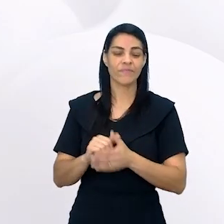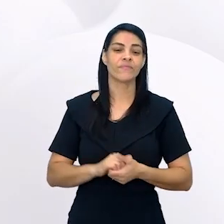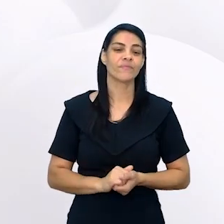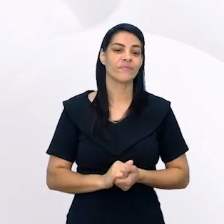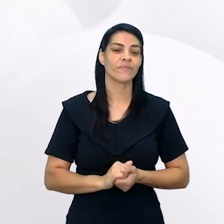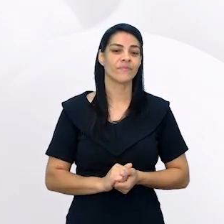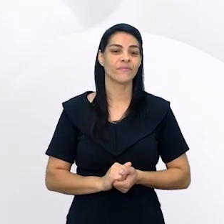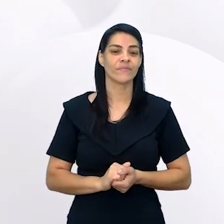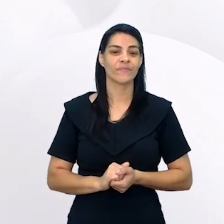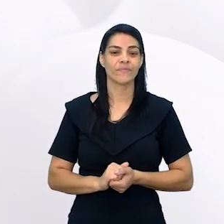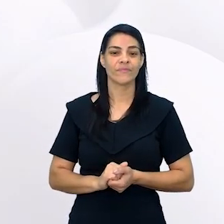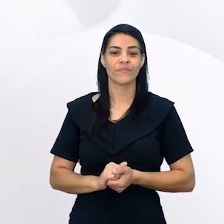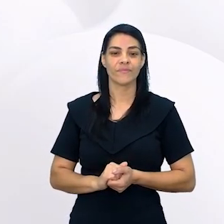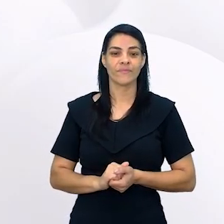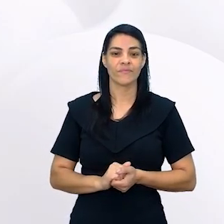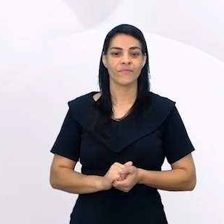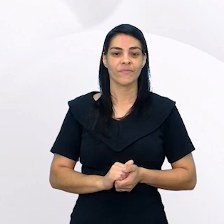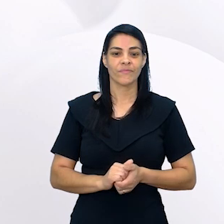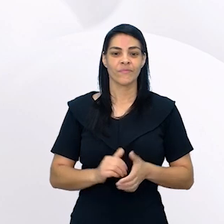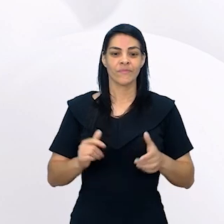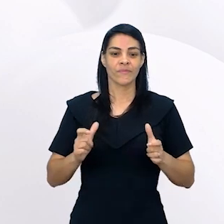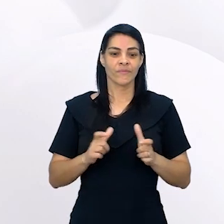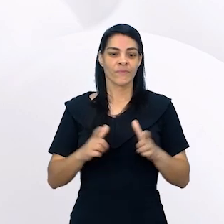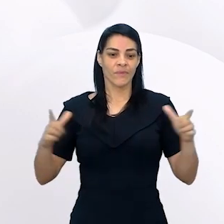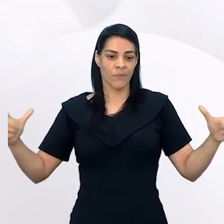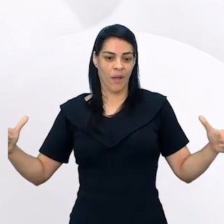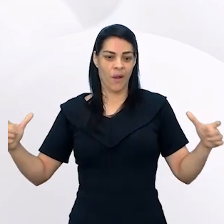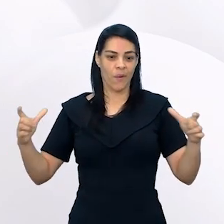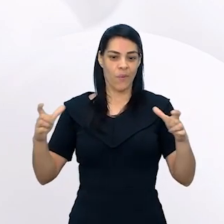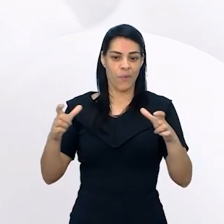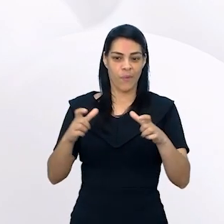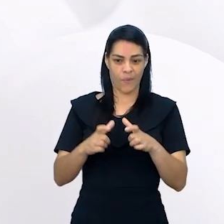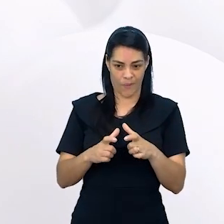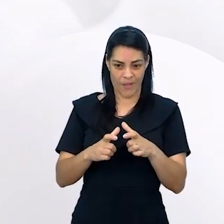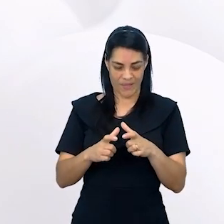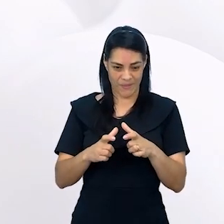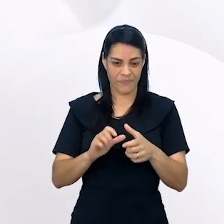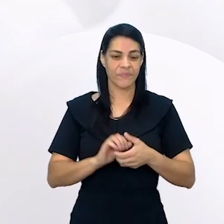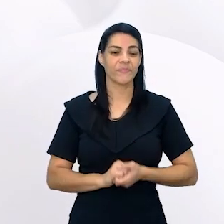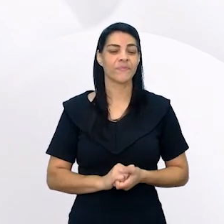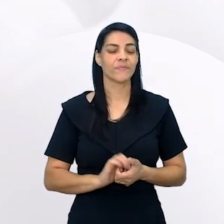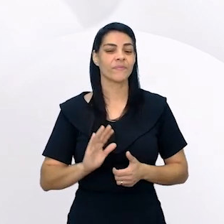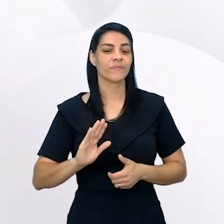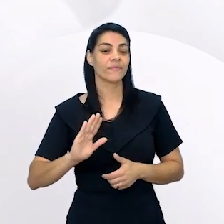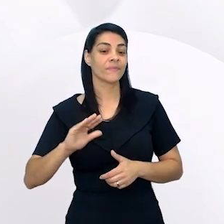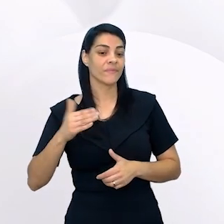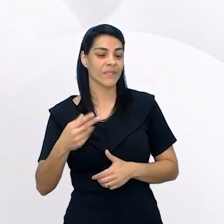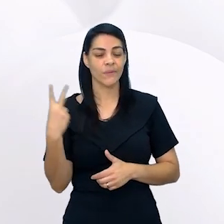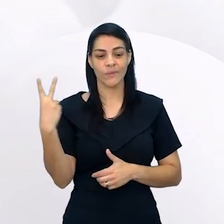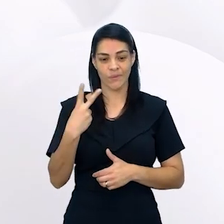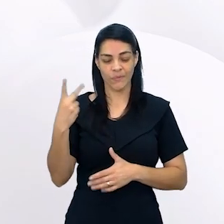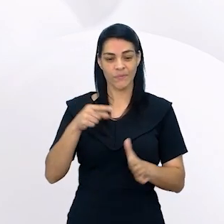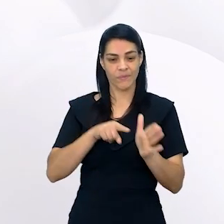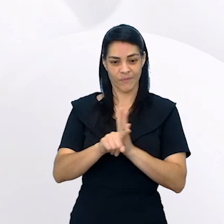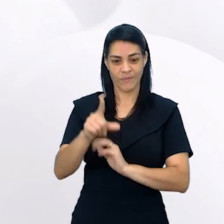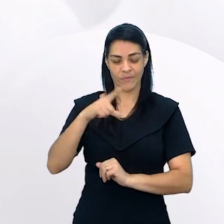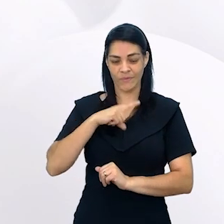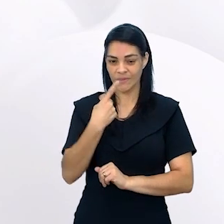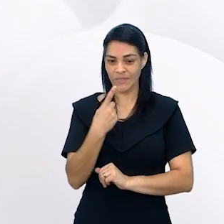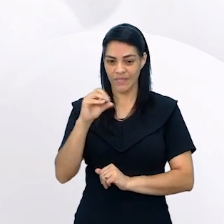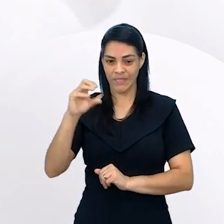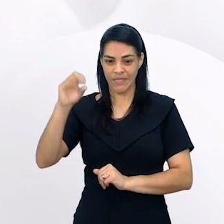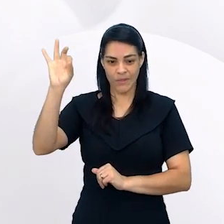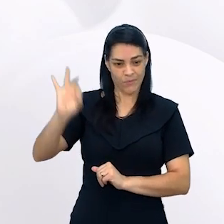podendo se alternar na ordem decrescente E aí eu peguei as duas tem